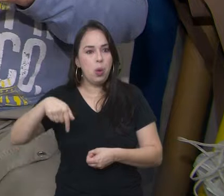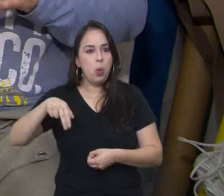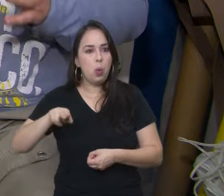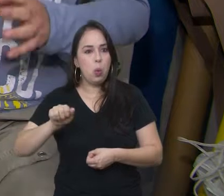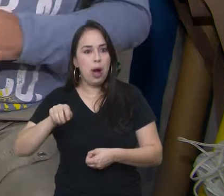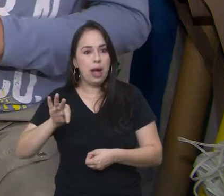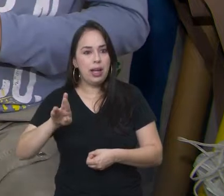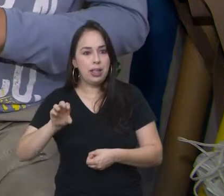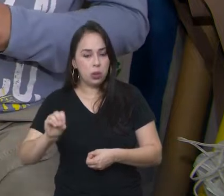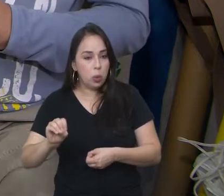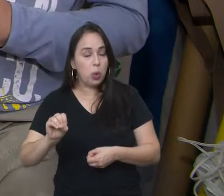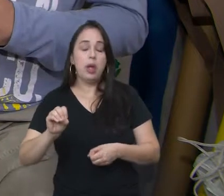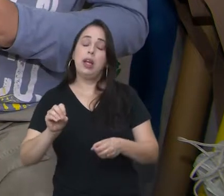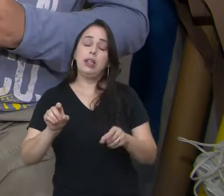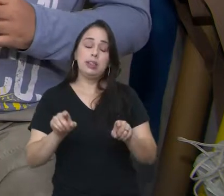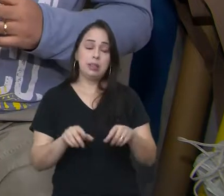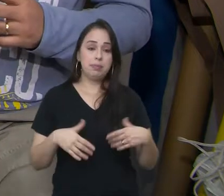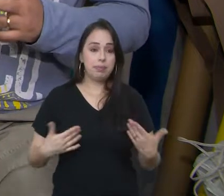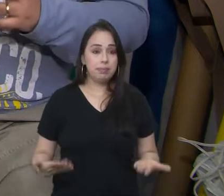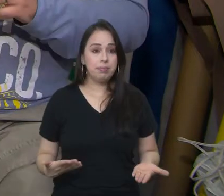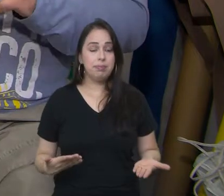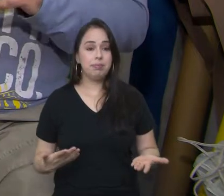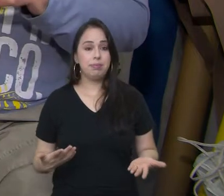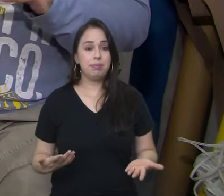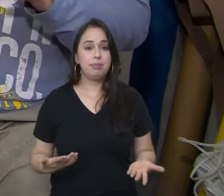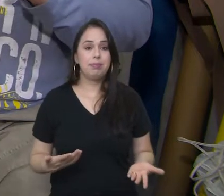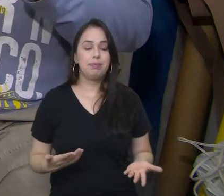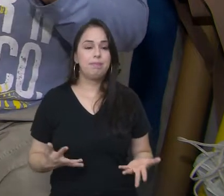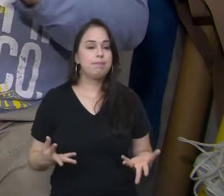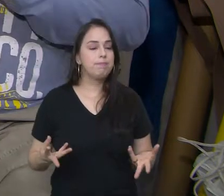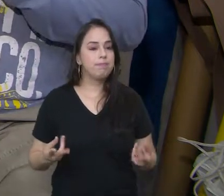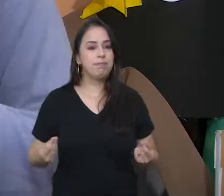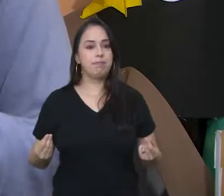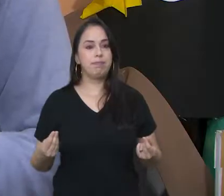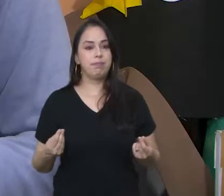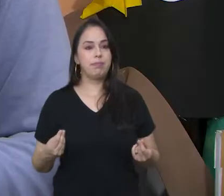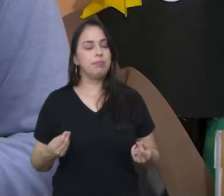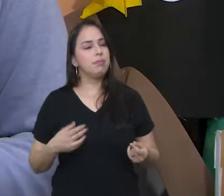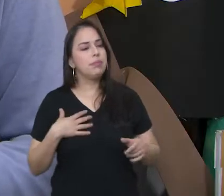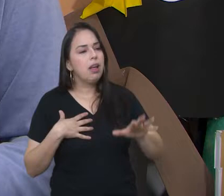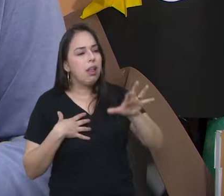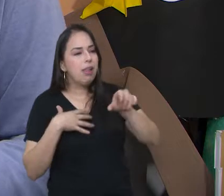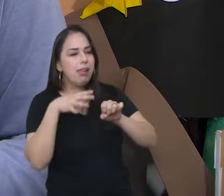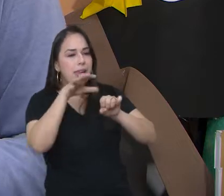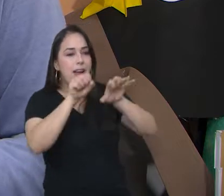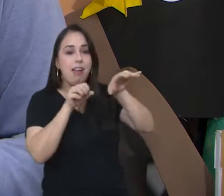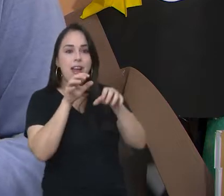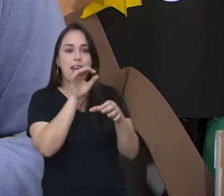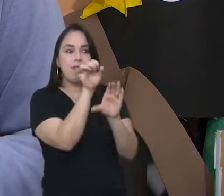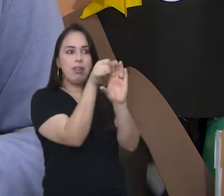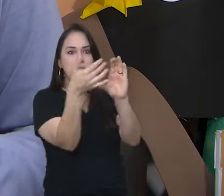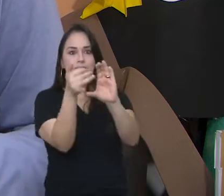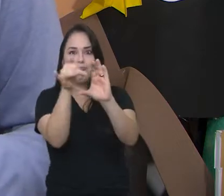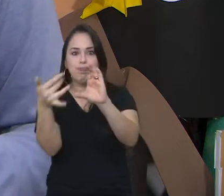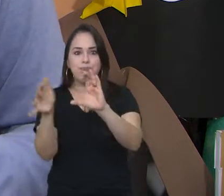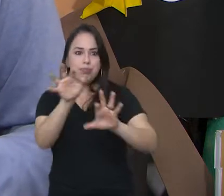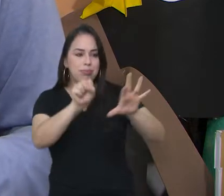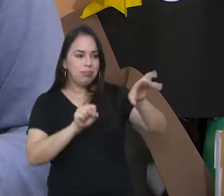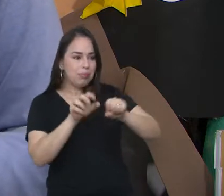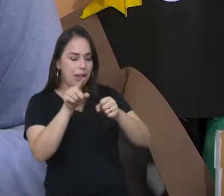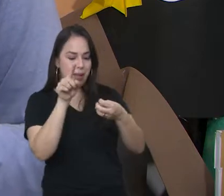Quatro, aí já entra em Itanhandu. E então, assim, isso eu trouxe isso para a história. Então